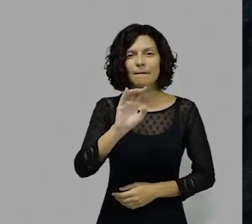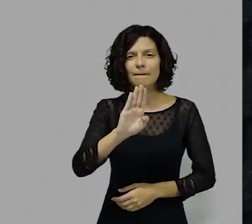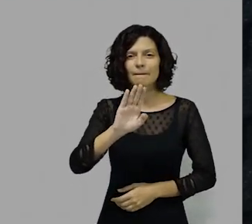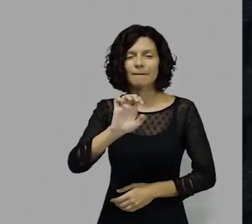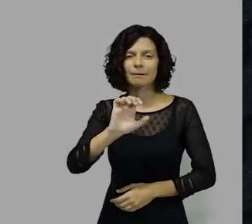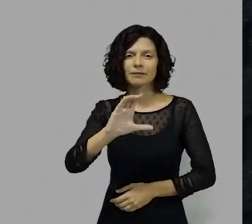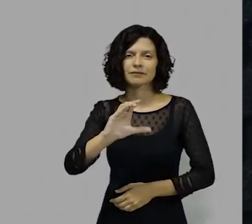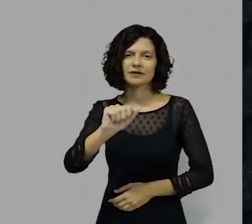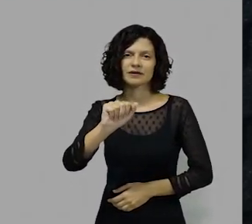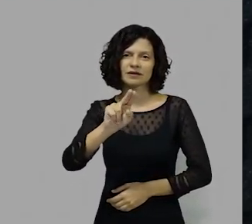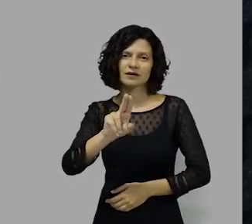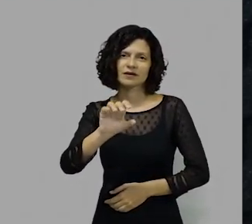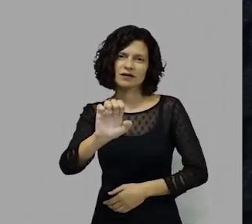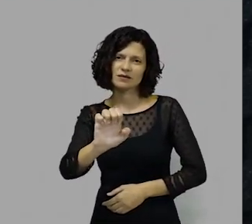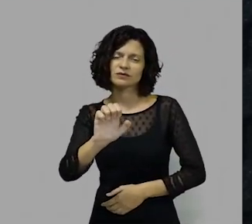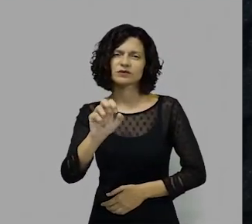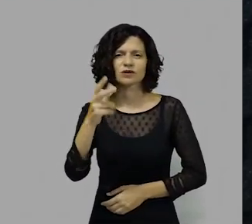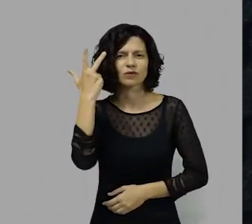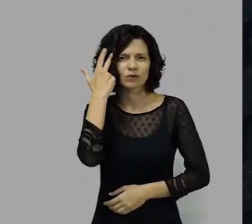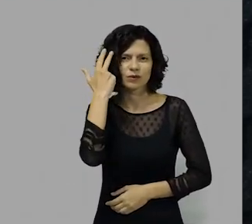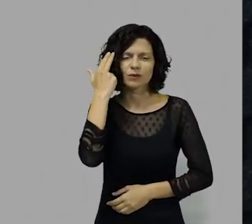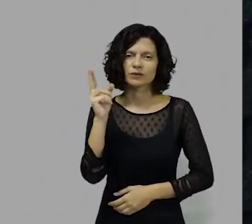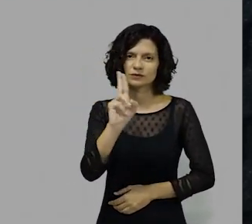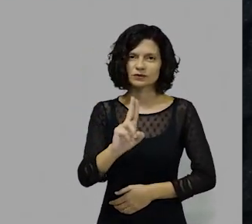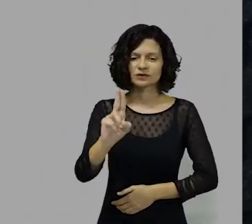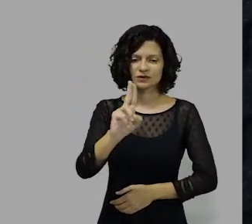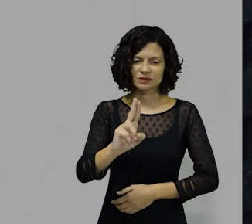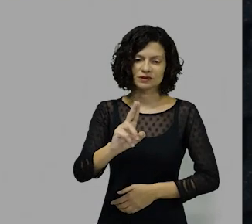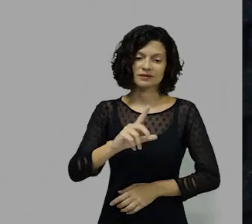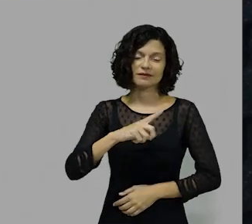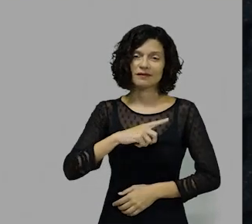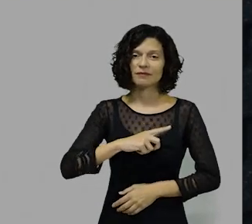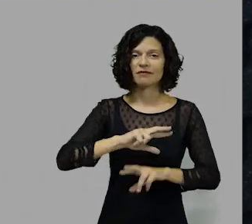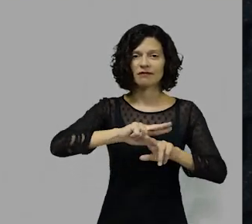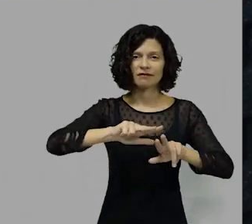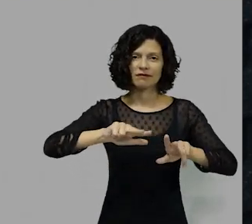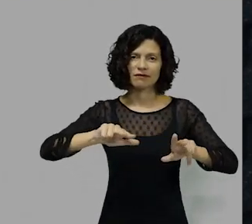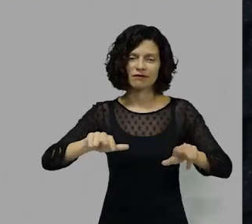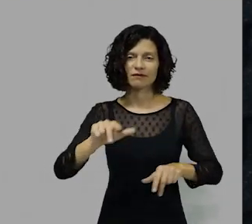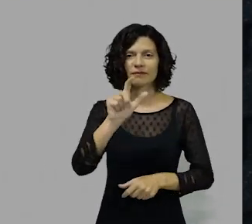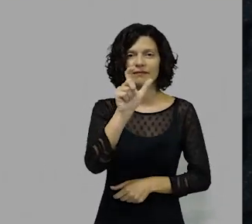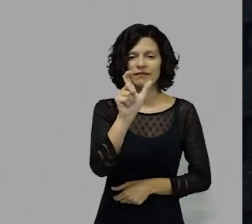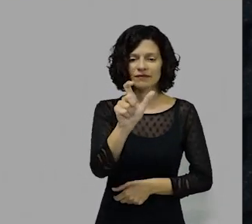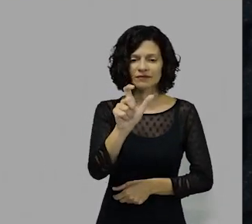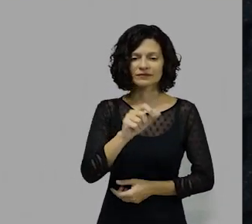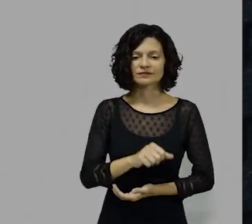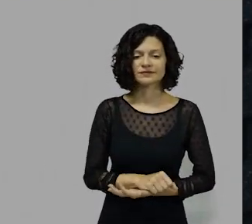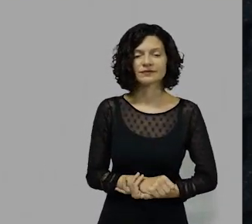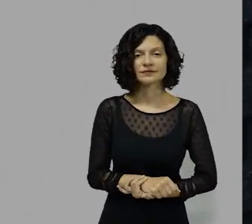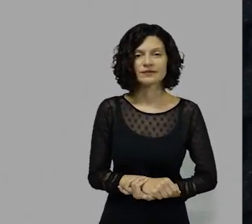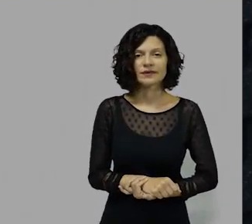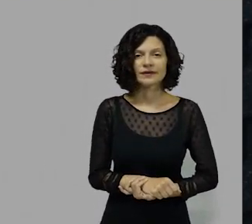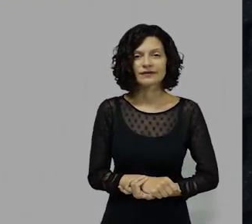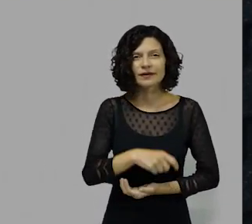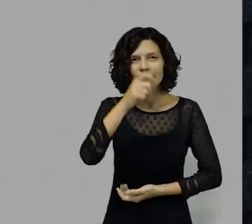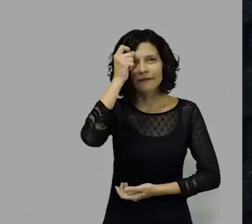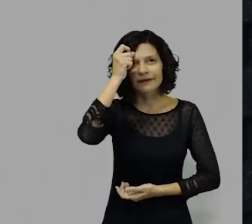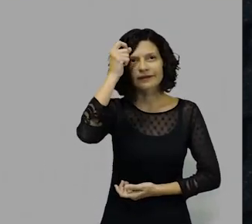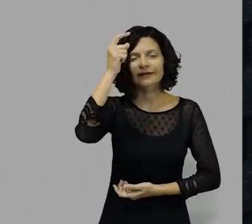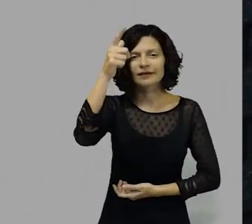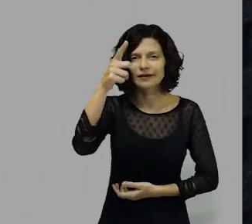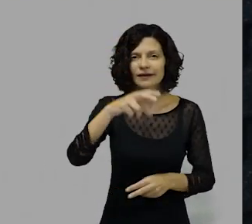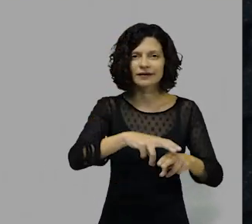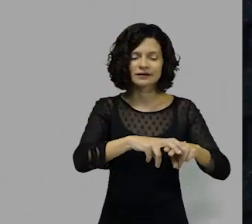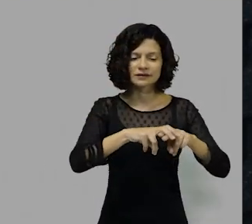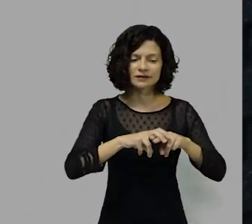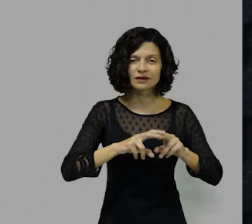thus significa portanto. Tá? Então, são palavras que nós utilizamos para transmitir essa ideia de causa e